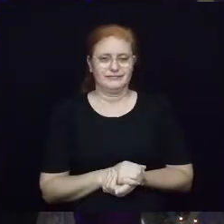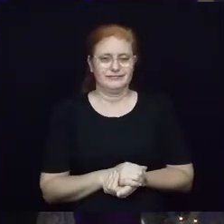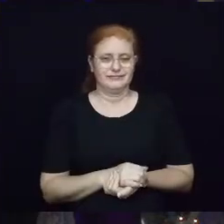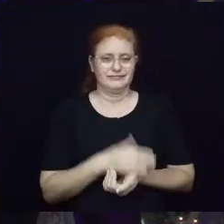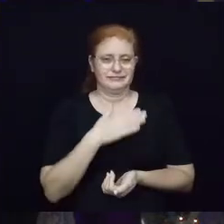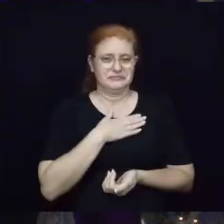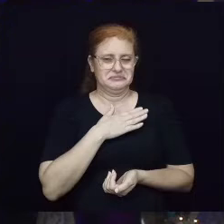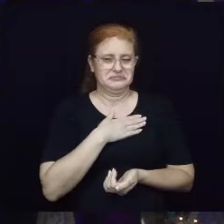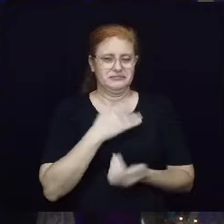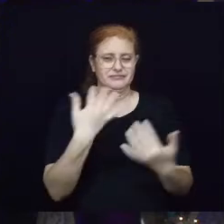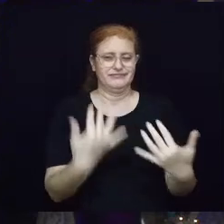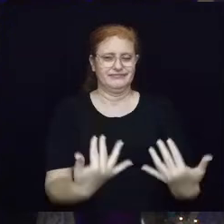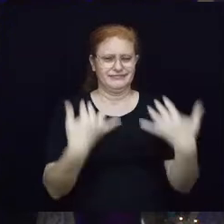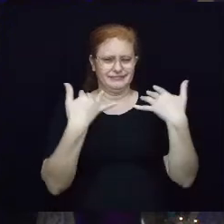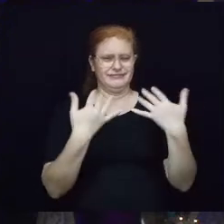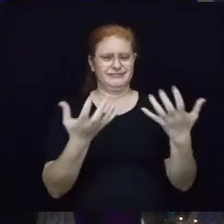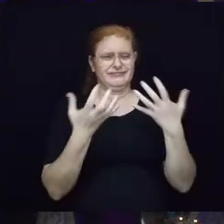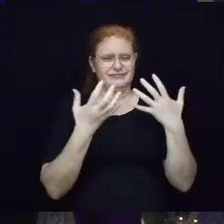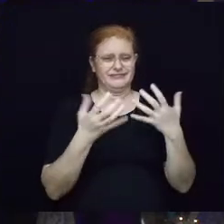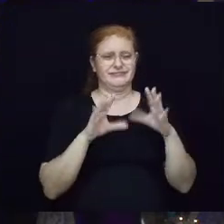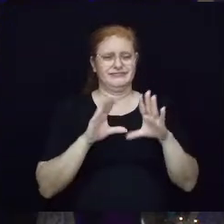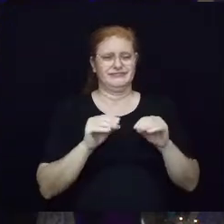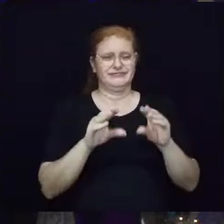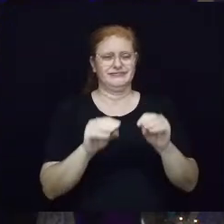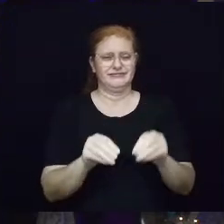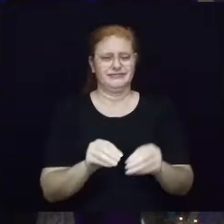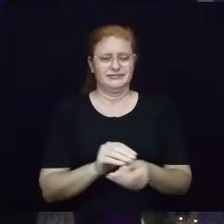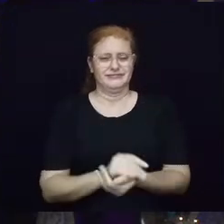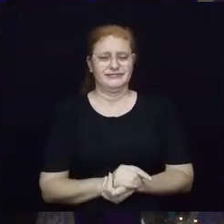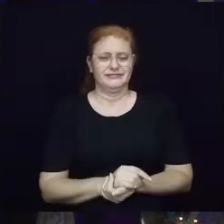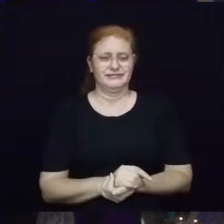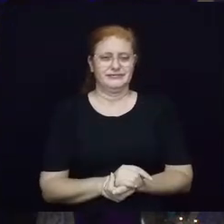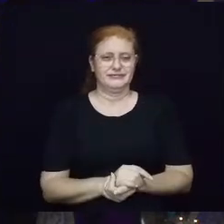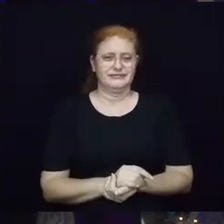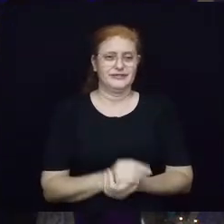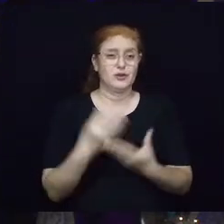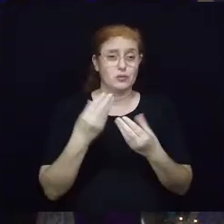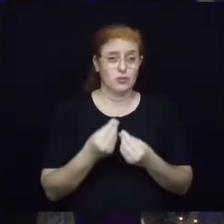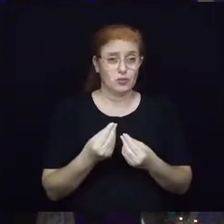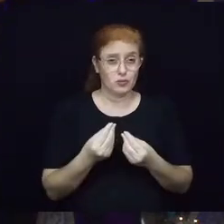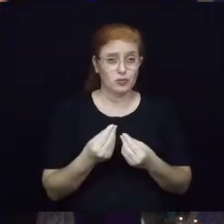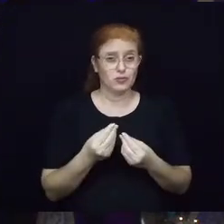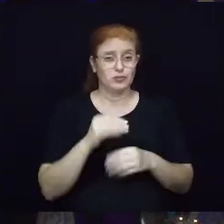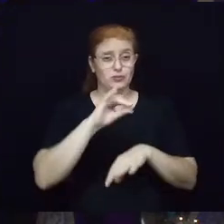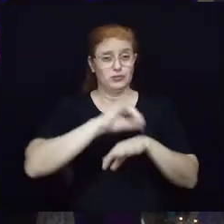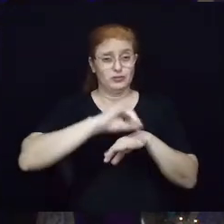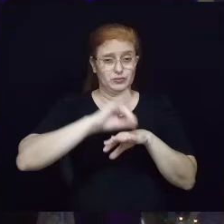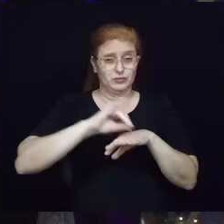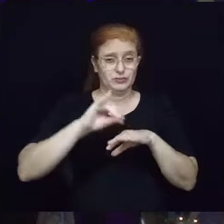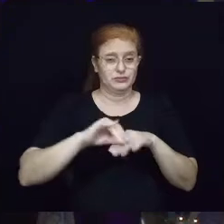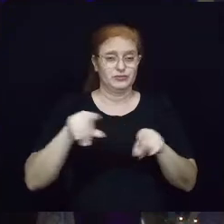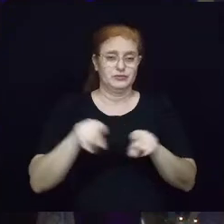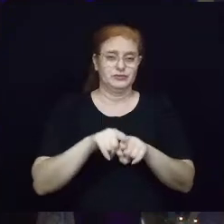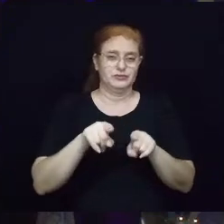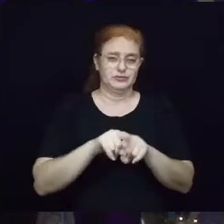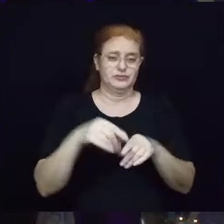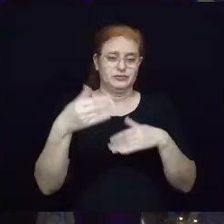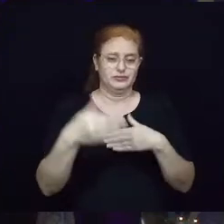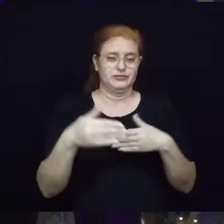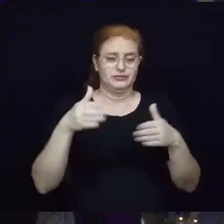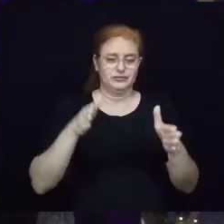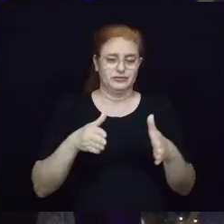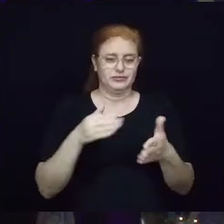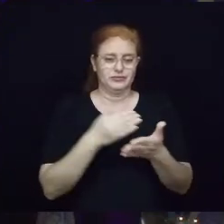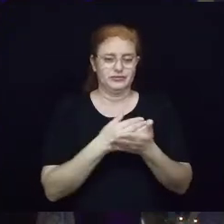mim e ao público de querer tocar e tinha a manipulação das peças. Muitas dessas peças, até também referente às caixas que eu produzia logo